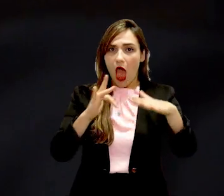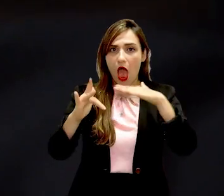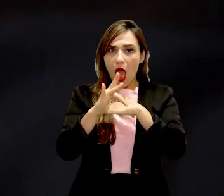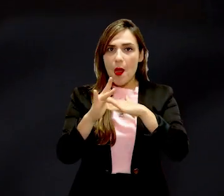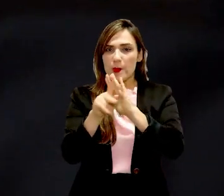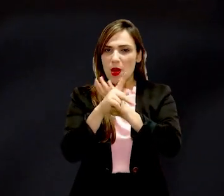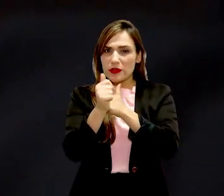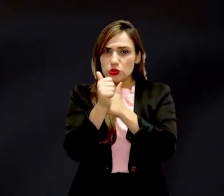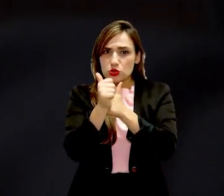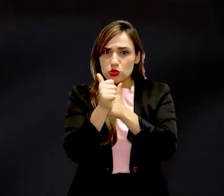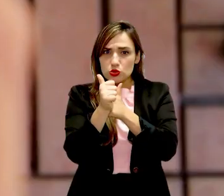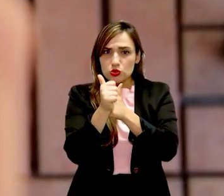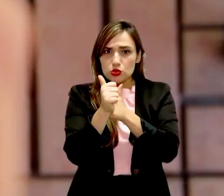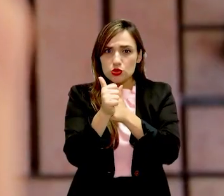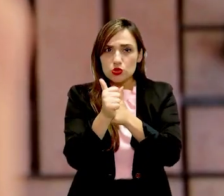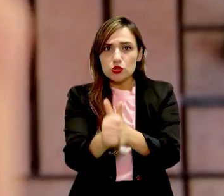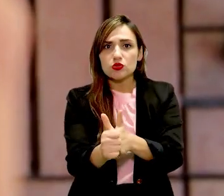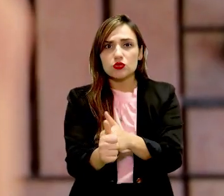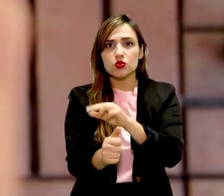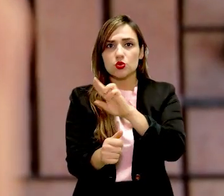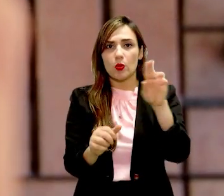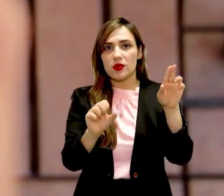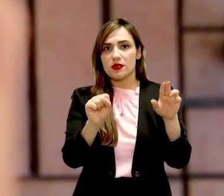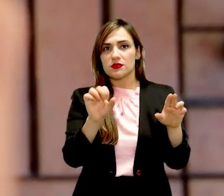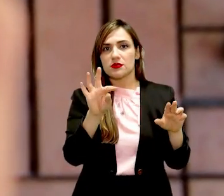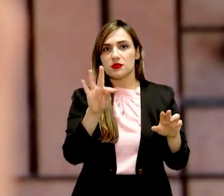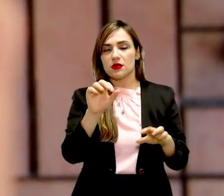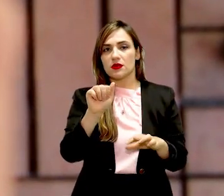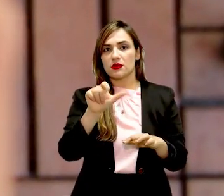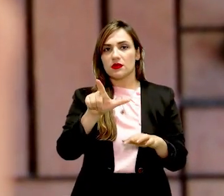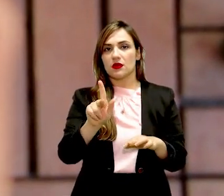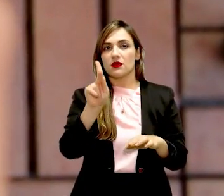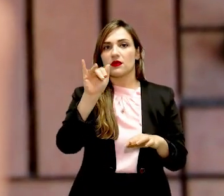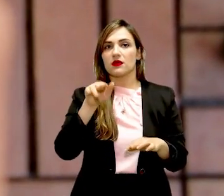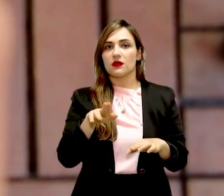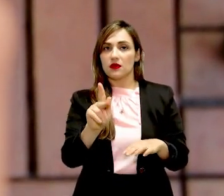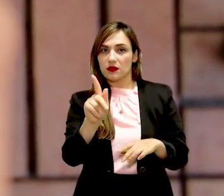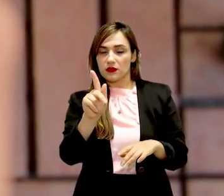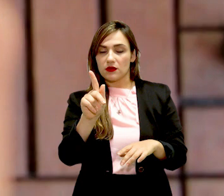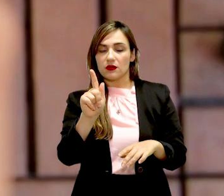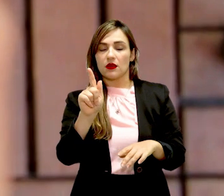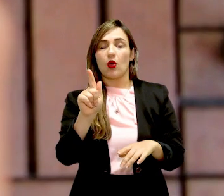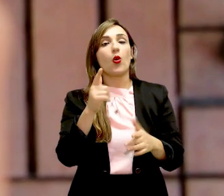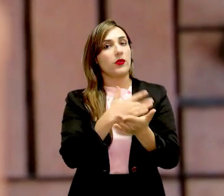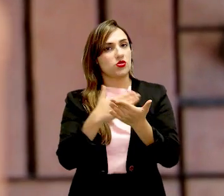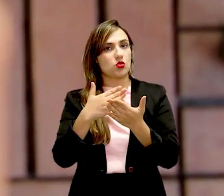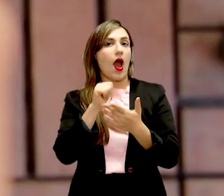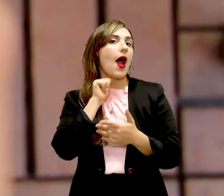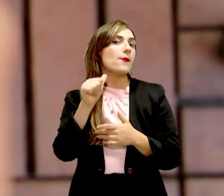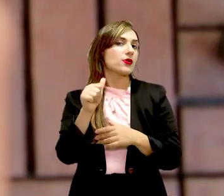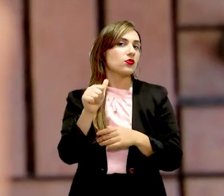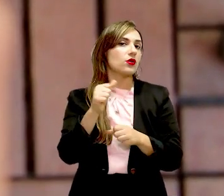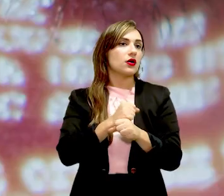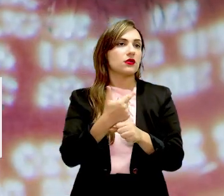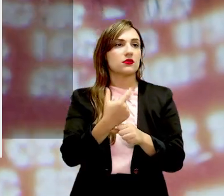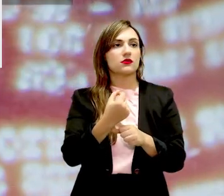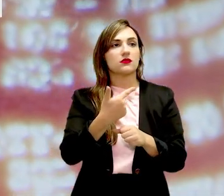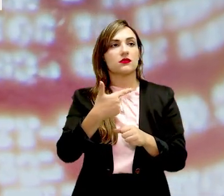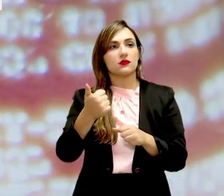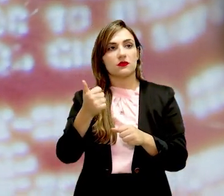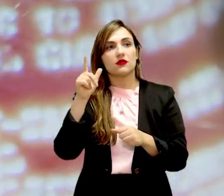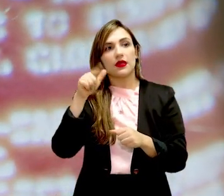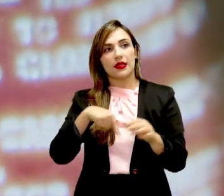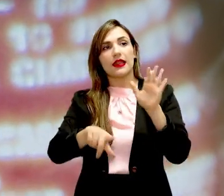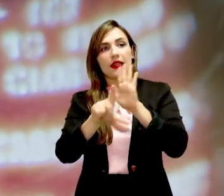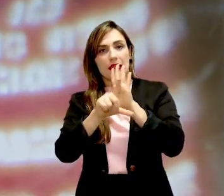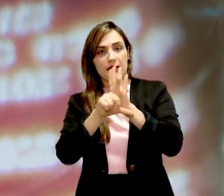uma perseguição física. É o chamado stalking, crime no Brasil desde abril de 2021. A lei